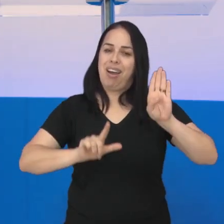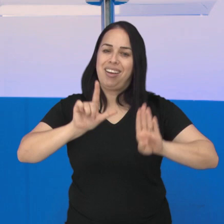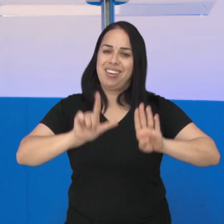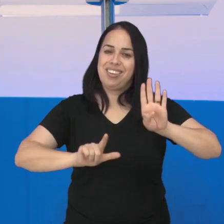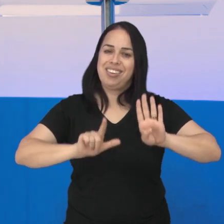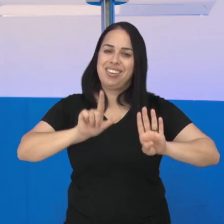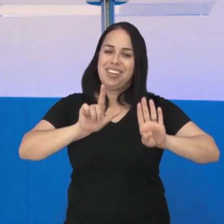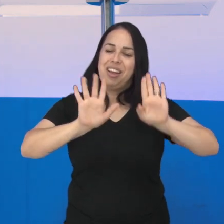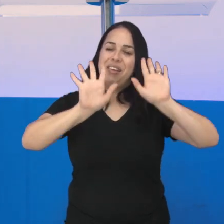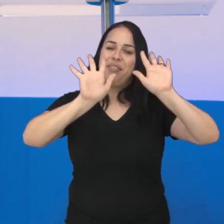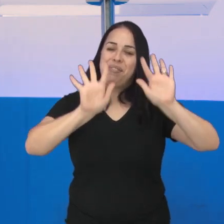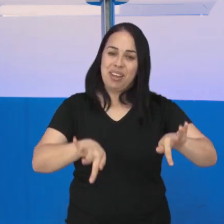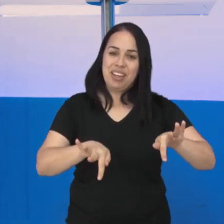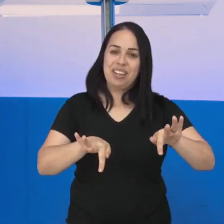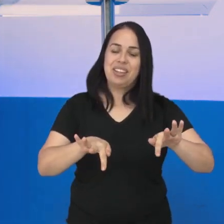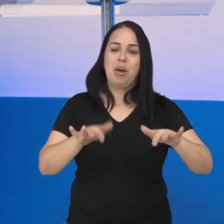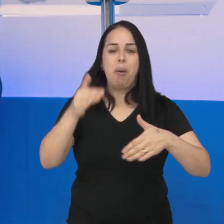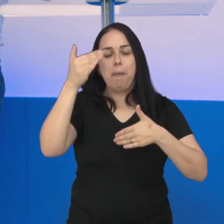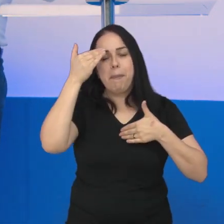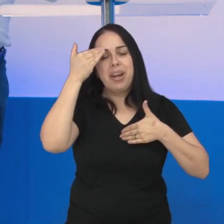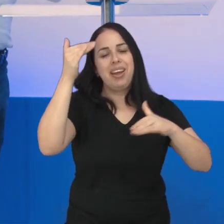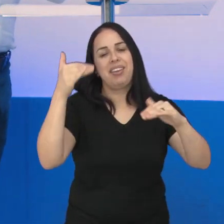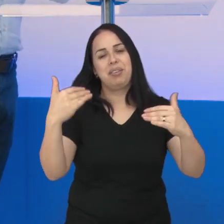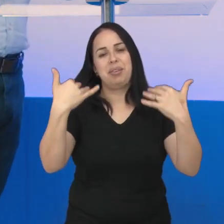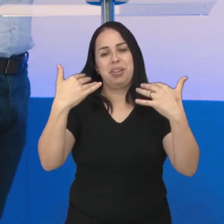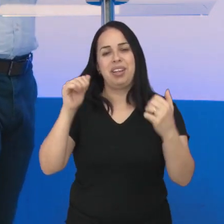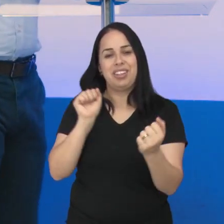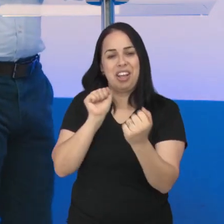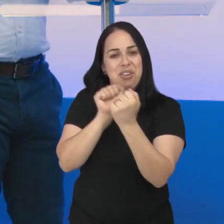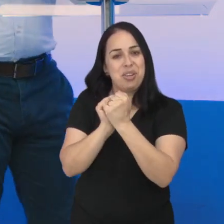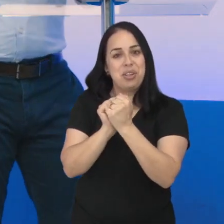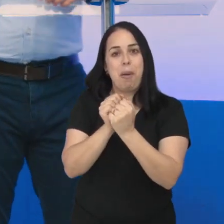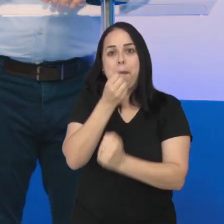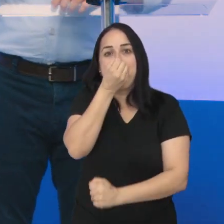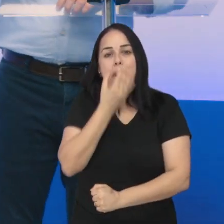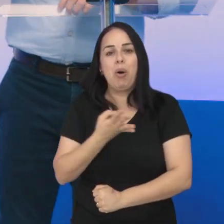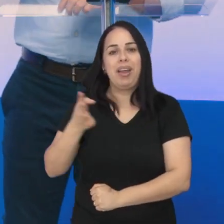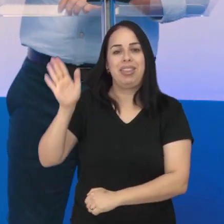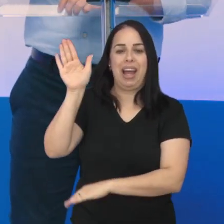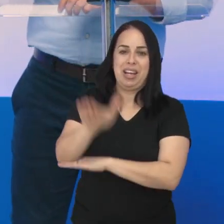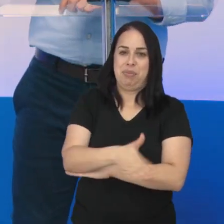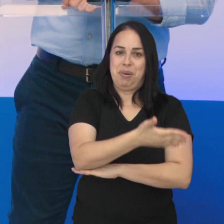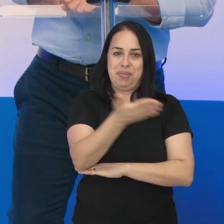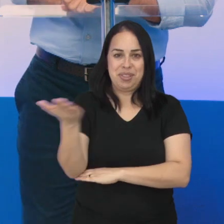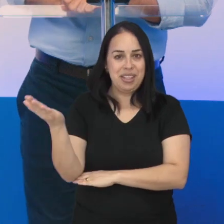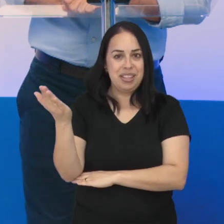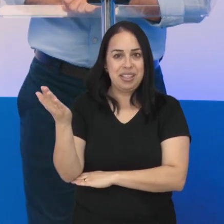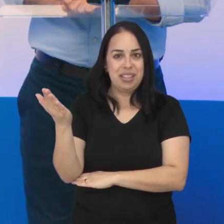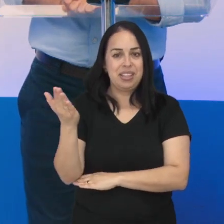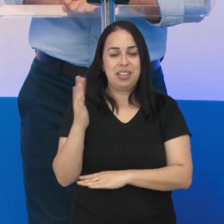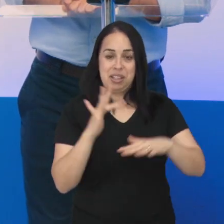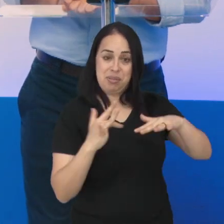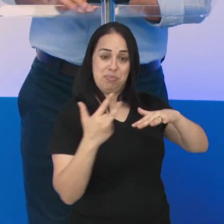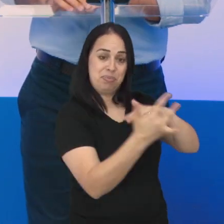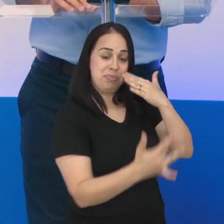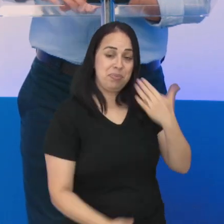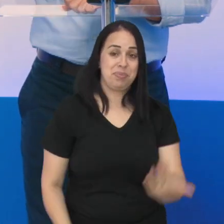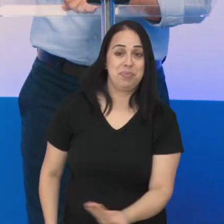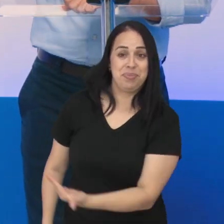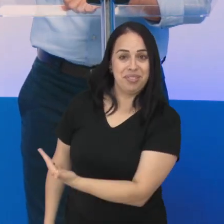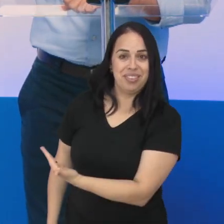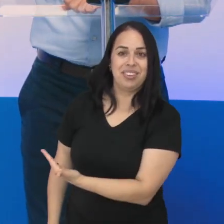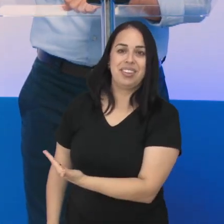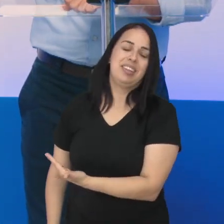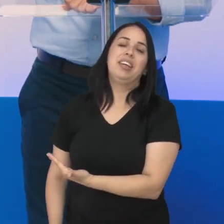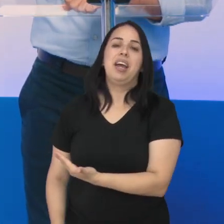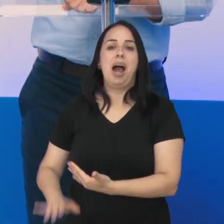isso, o boletim desta segunda vai ficando por aqui. Eu já agradeço pela companhia, desejo uma ótima tarde para você. As nossas redes sociais,